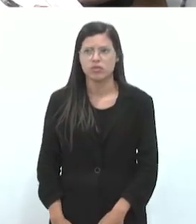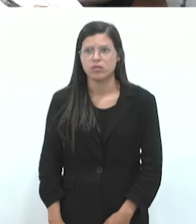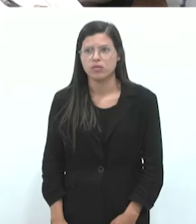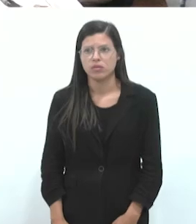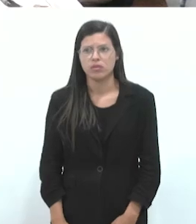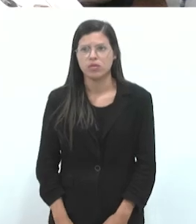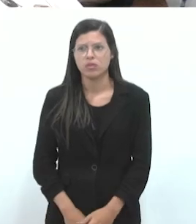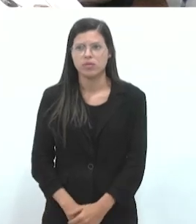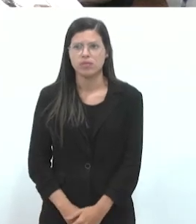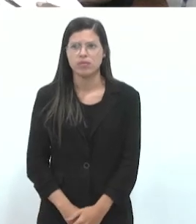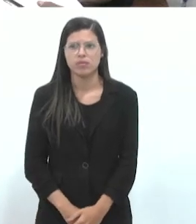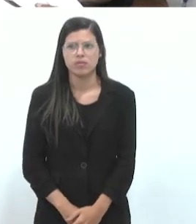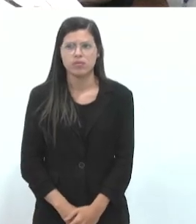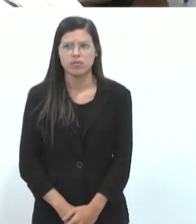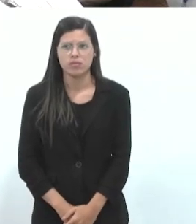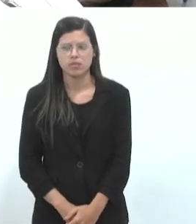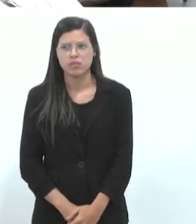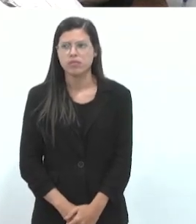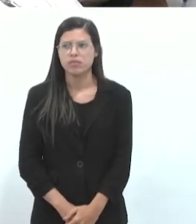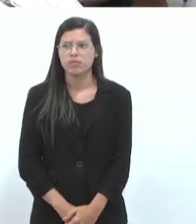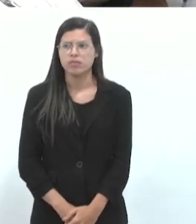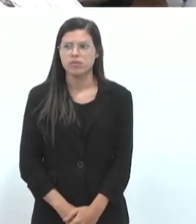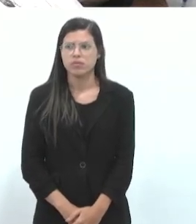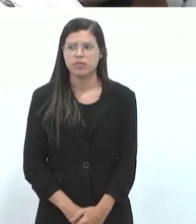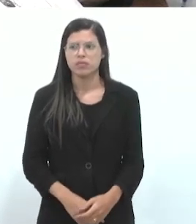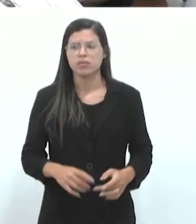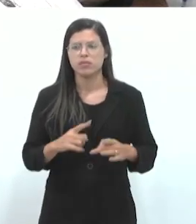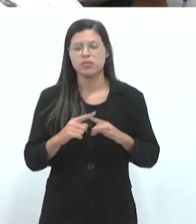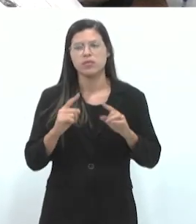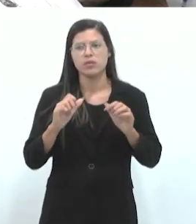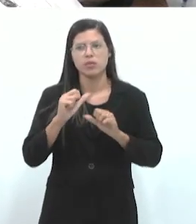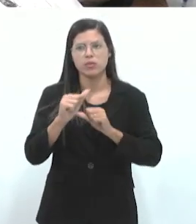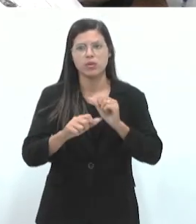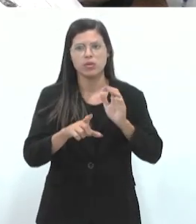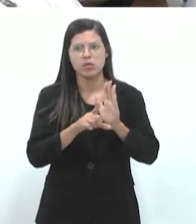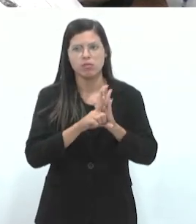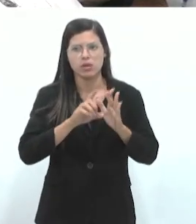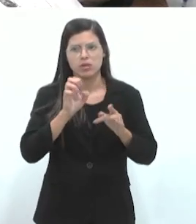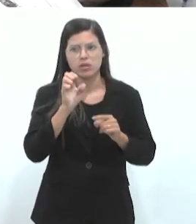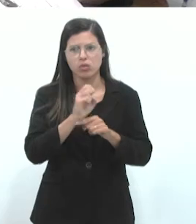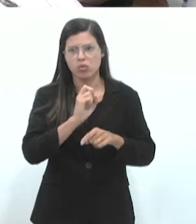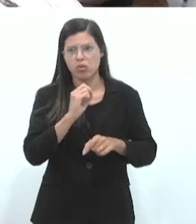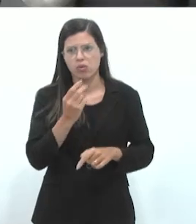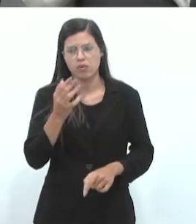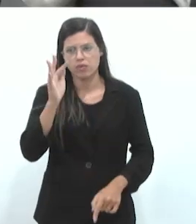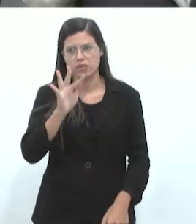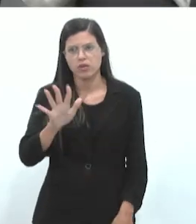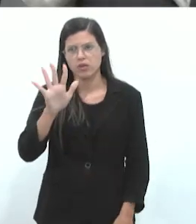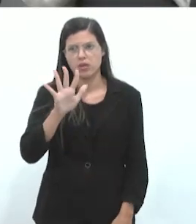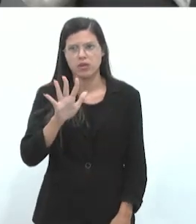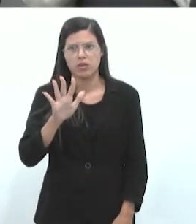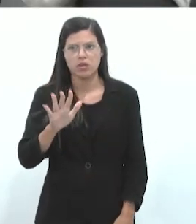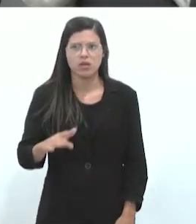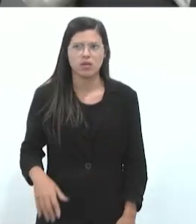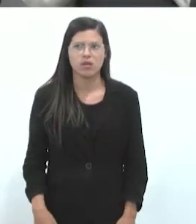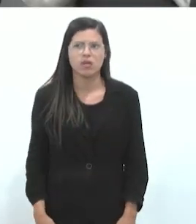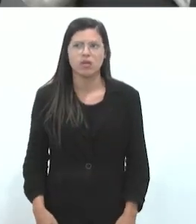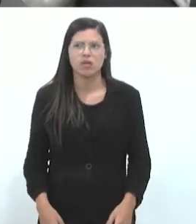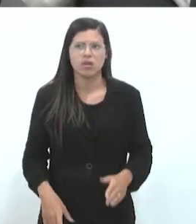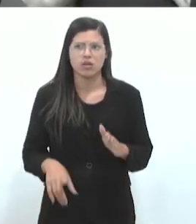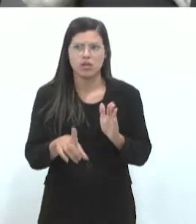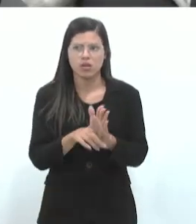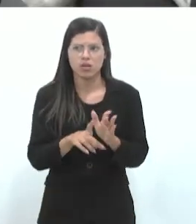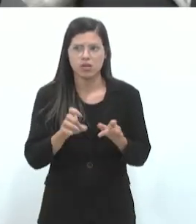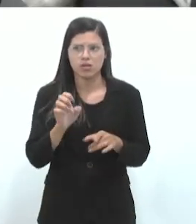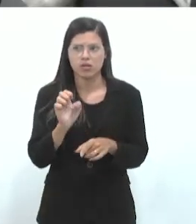regula posse e registro de Mas armas. ela está modificando uma lei estadual ou federal? É uma lei estadual que a gente aprovou aqui durante a Covid. Aprovou em durante a vigor? pandemia.